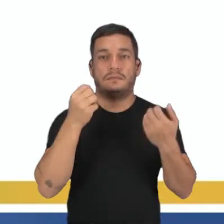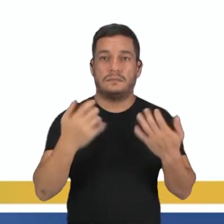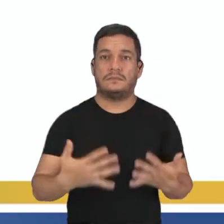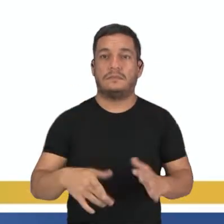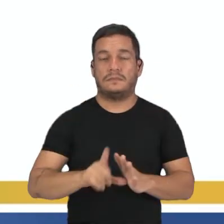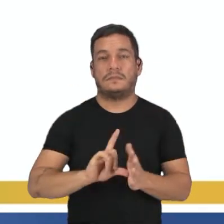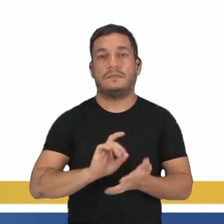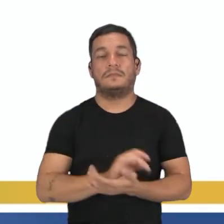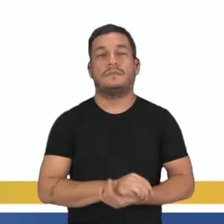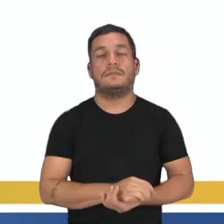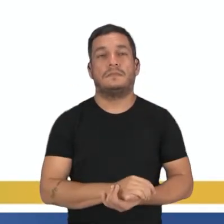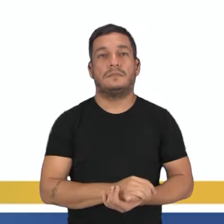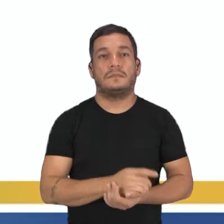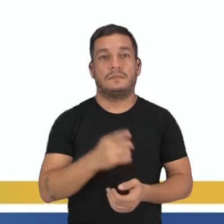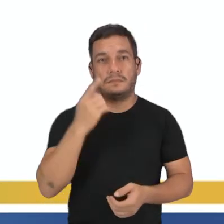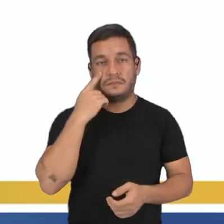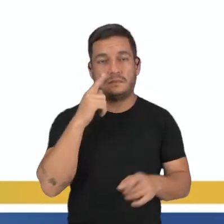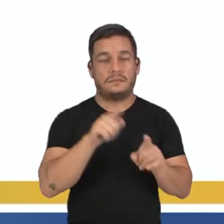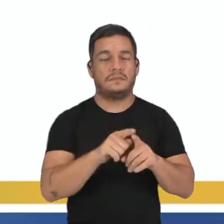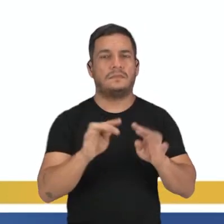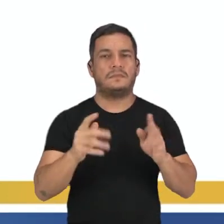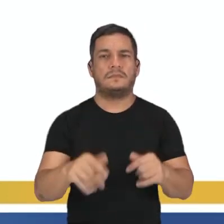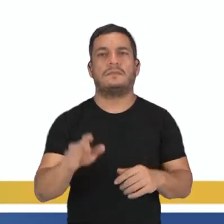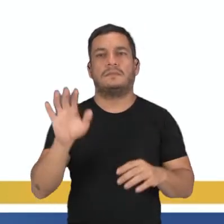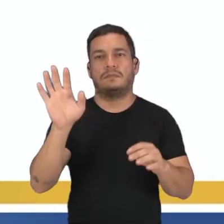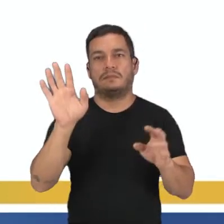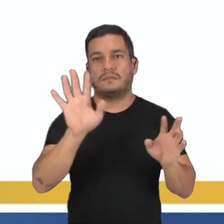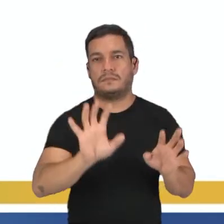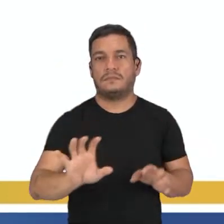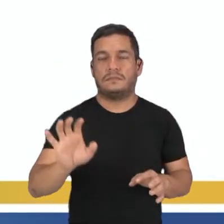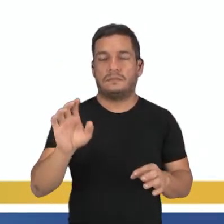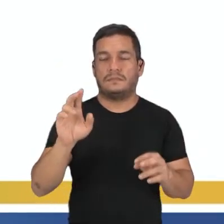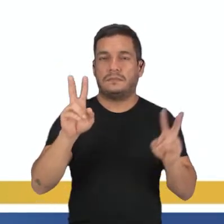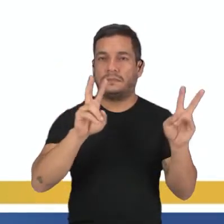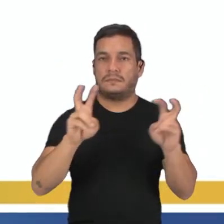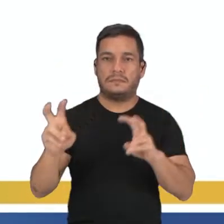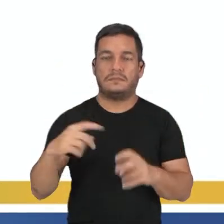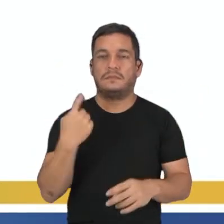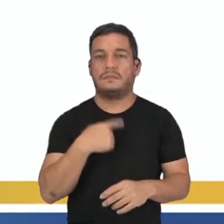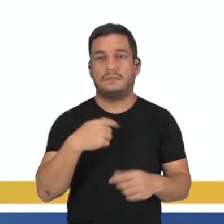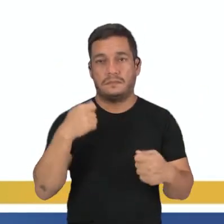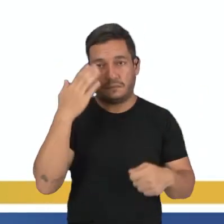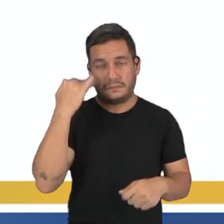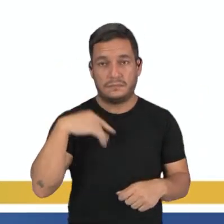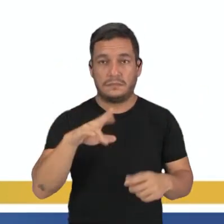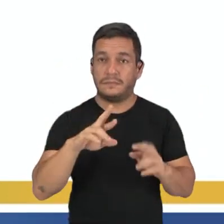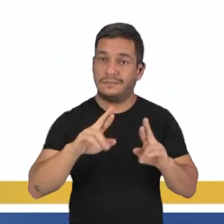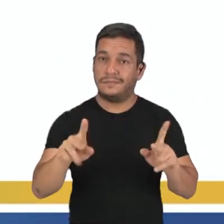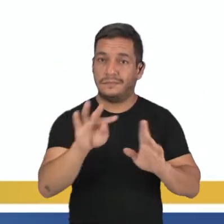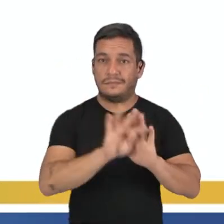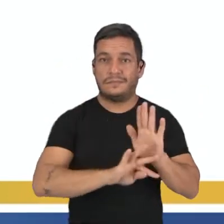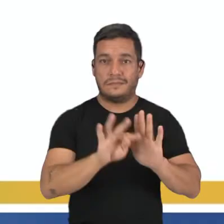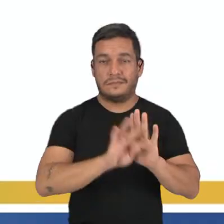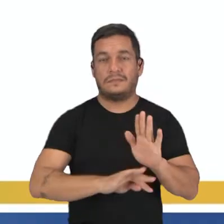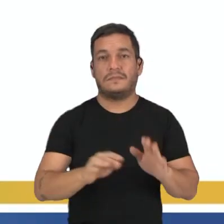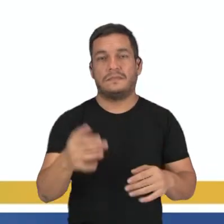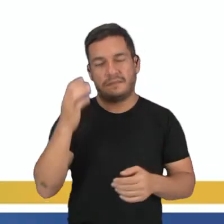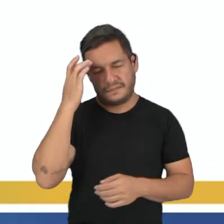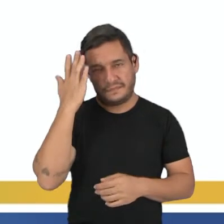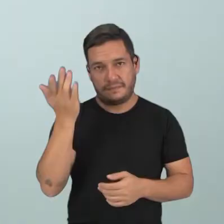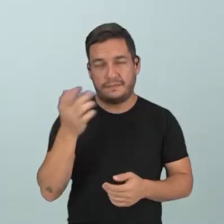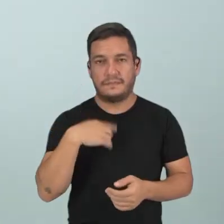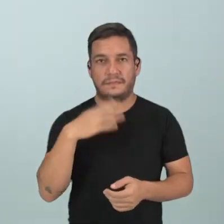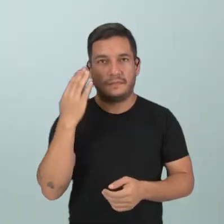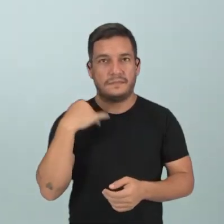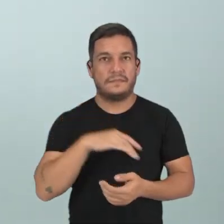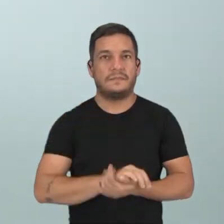falado anteriormente vejo todas as áreas que precisamos saber para que possamos distinguir um texto do outro ficou